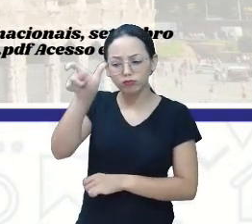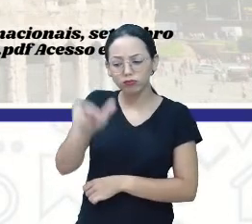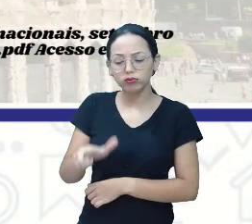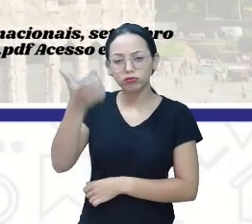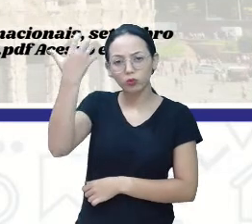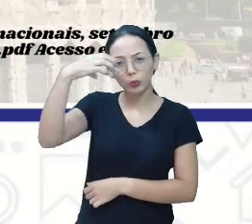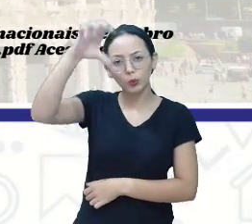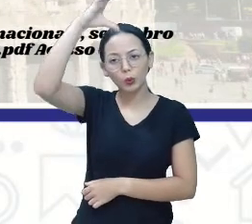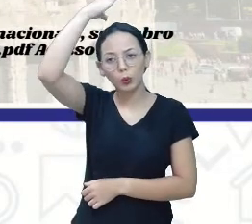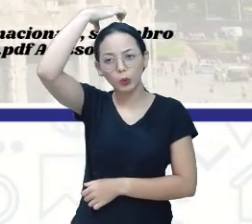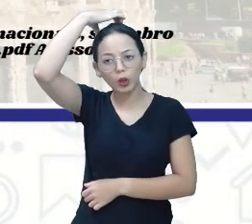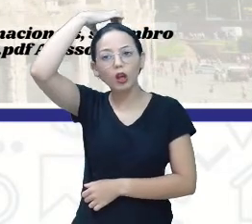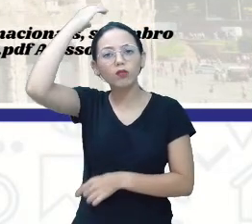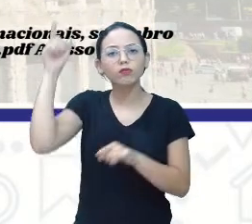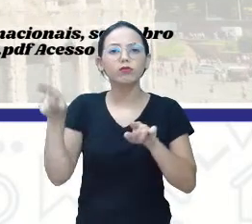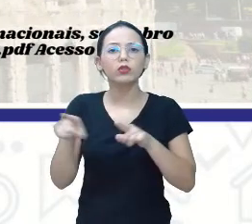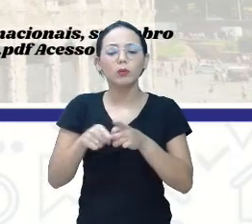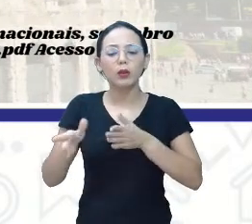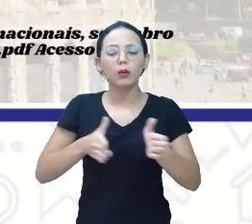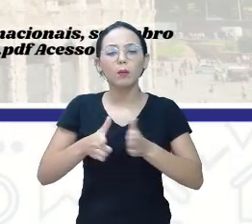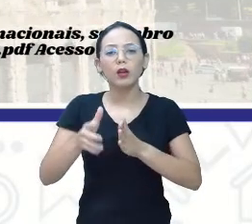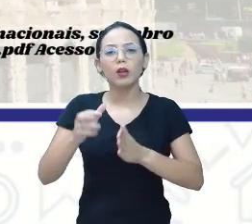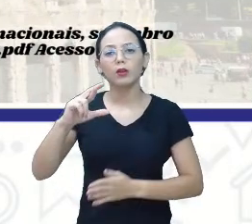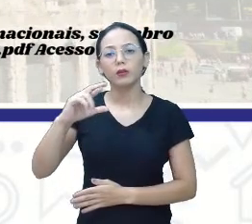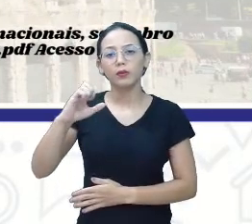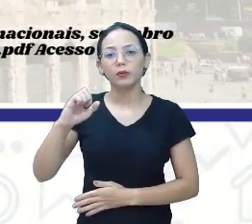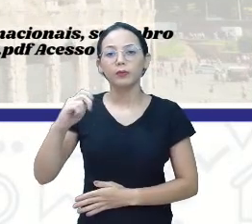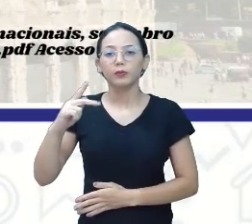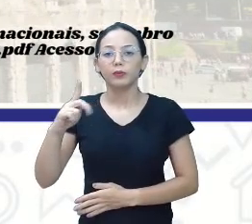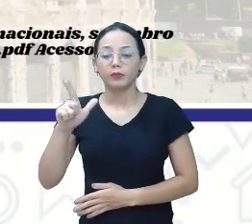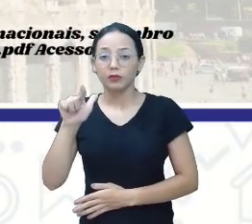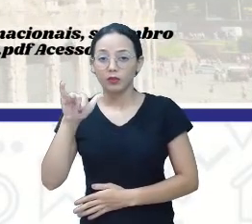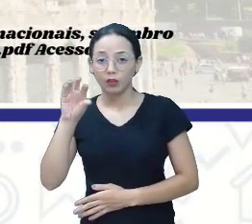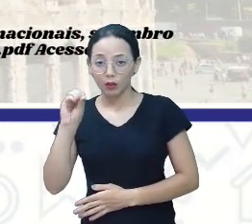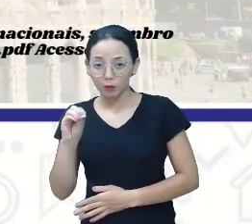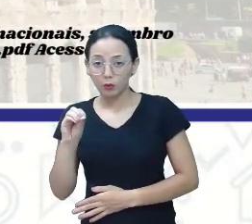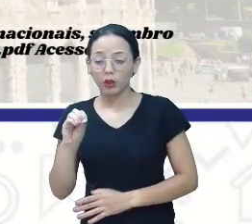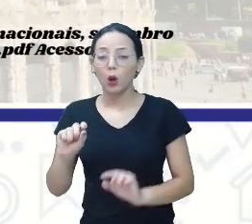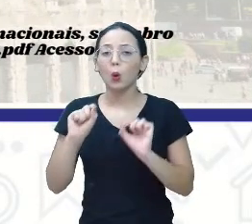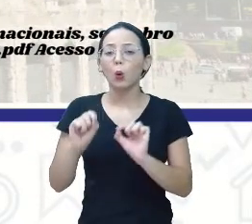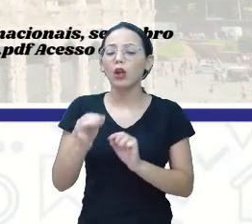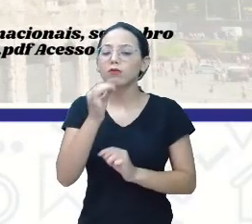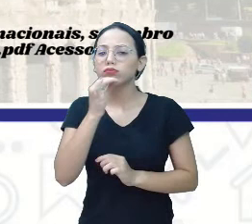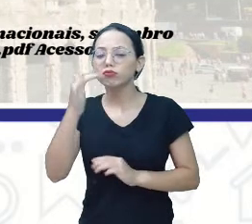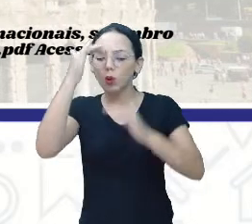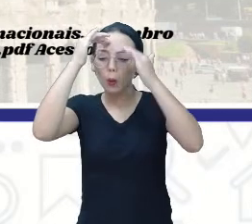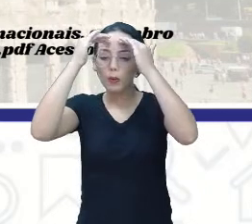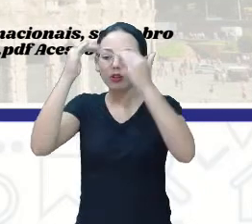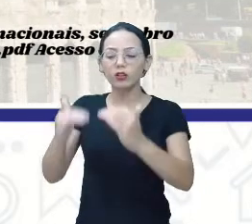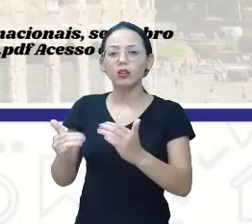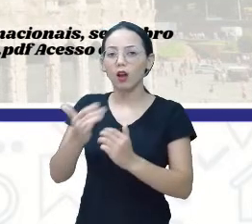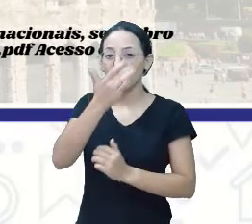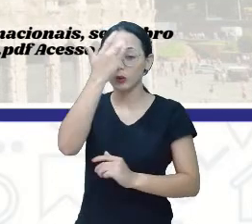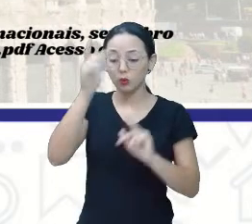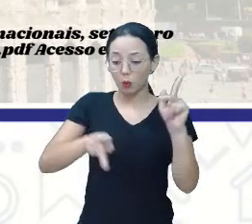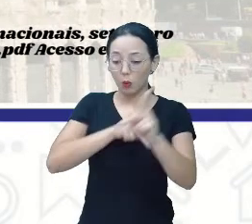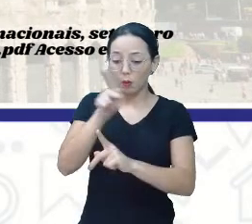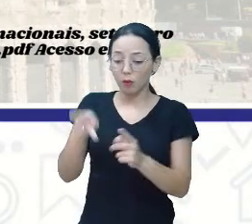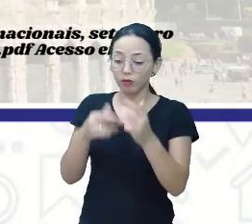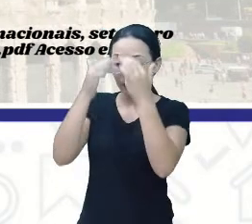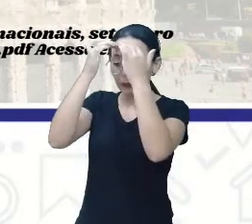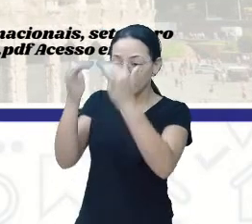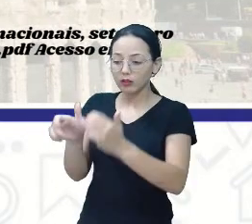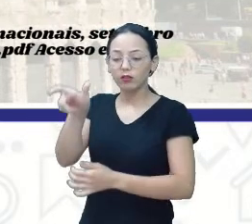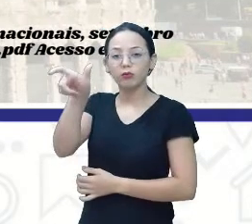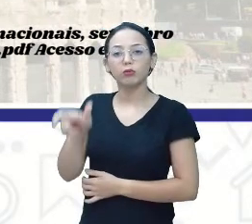dos magistrados durante a República, que lhes permitia exigir a obediência dos cidadãos. Nesse